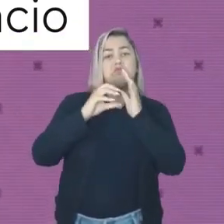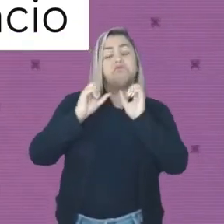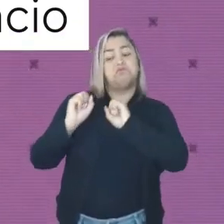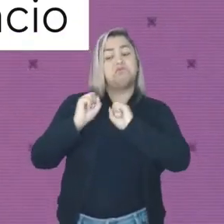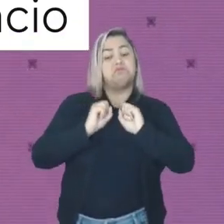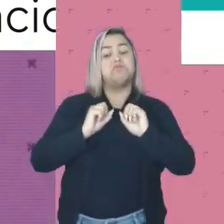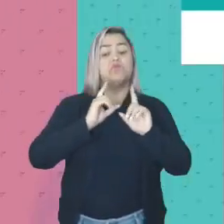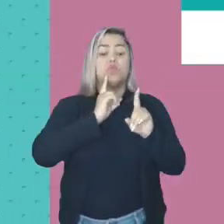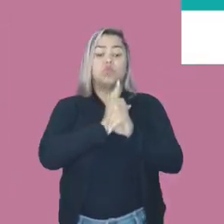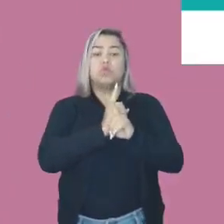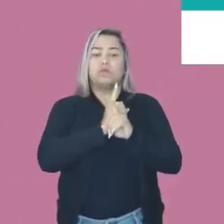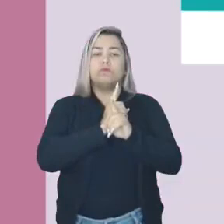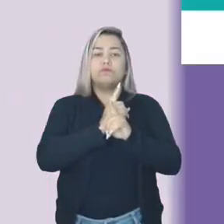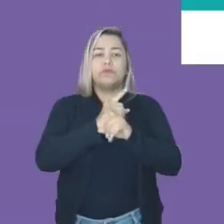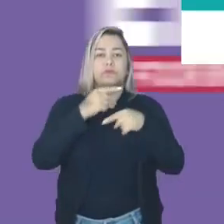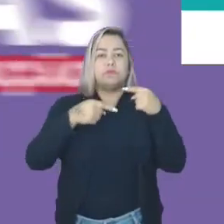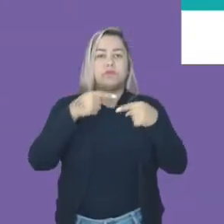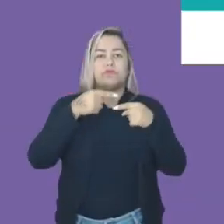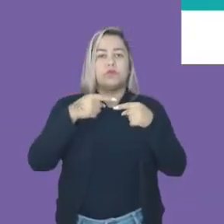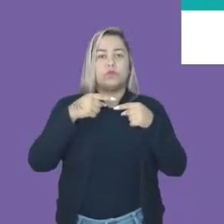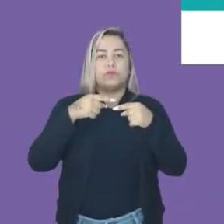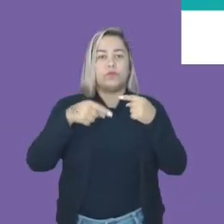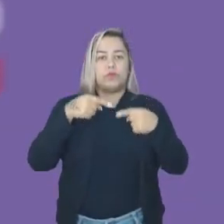perfil político.